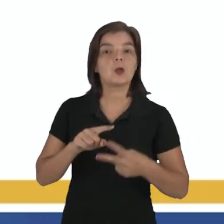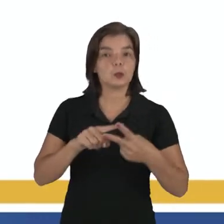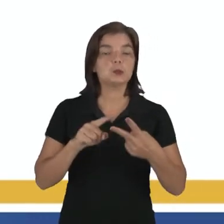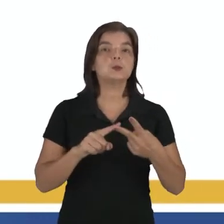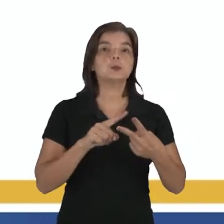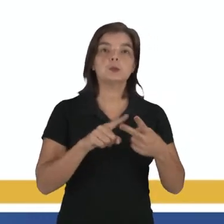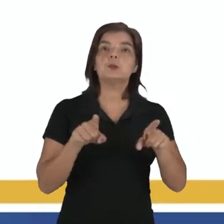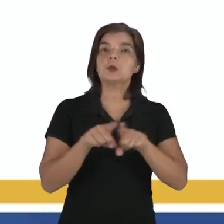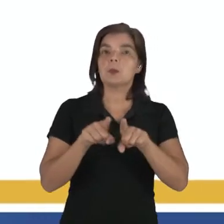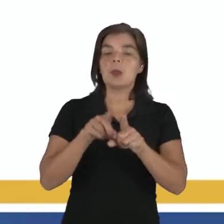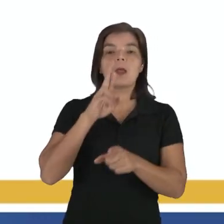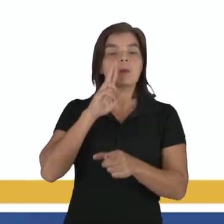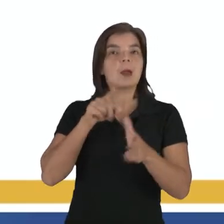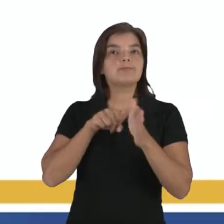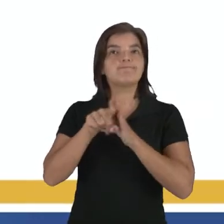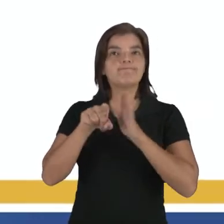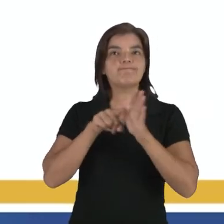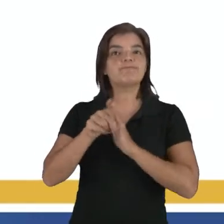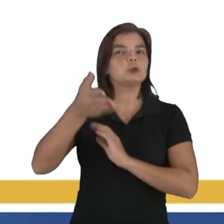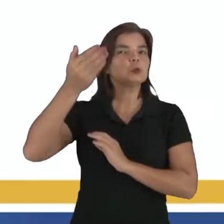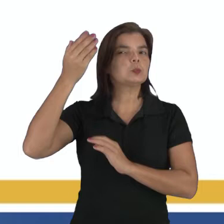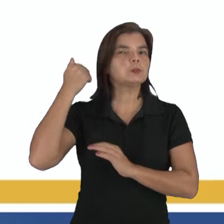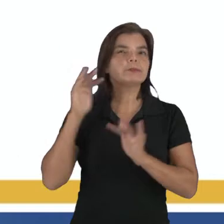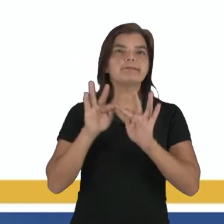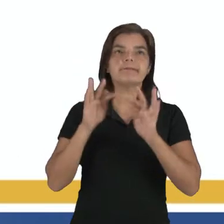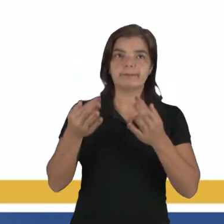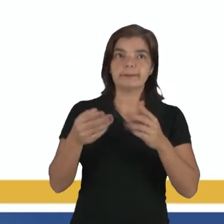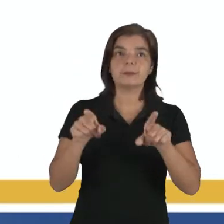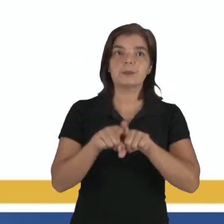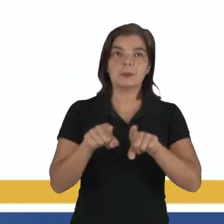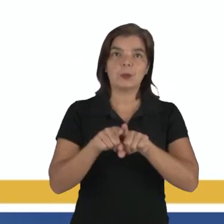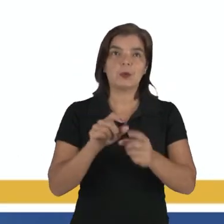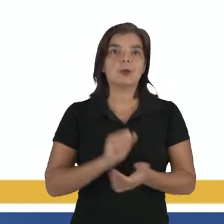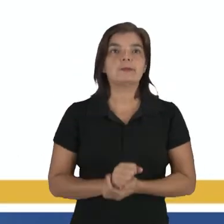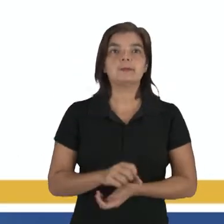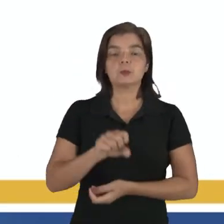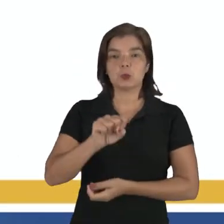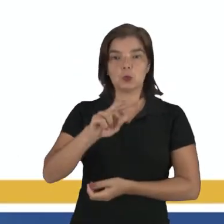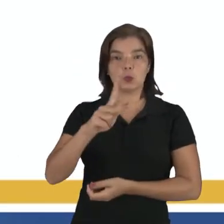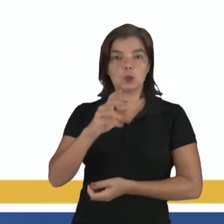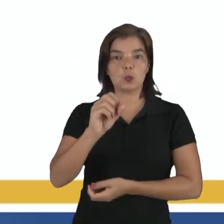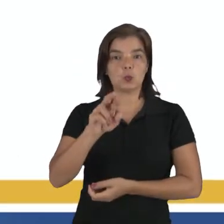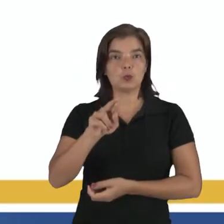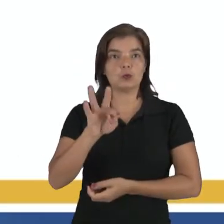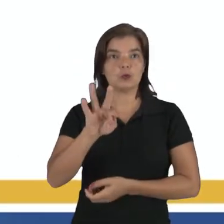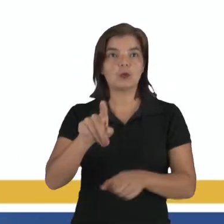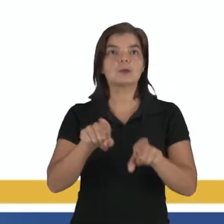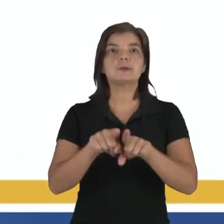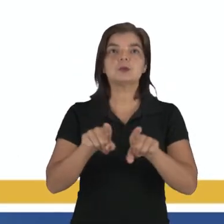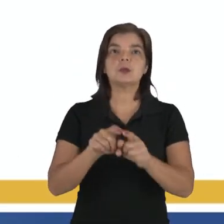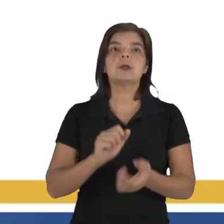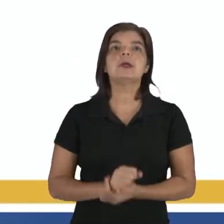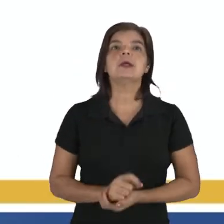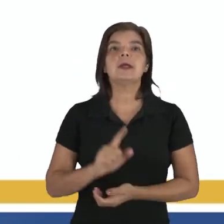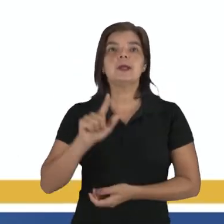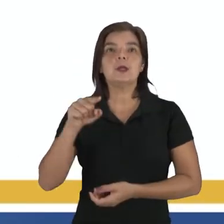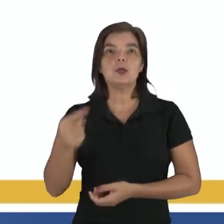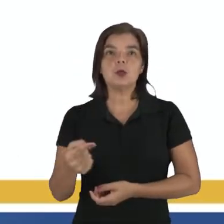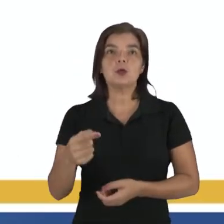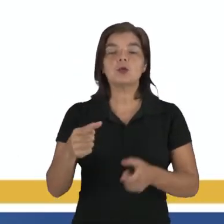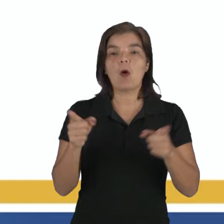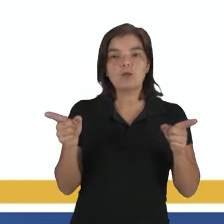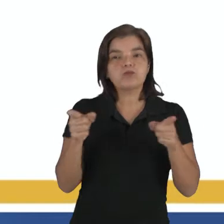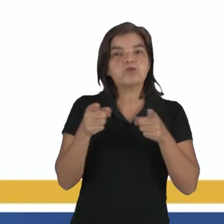Existem 2 formas de nós respondermos as perguntas no passado simples. A gente tem as short answers e as long answers, right?